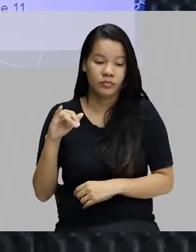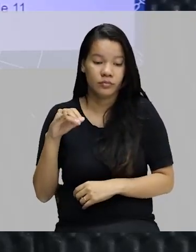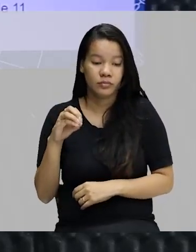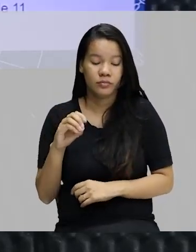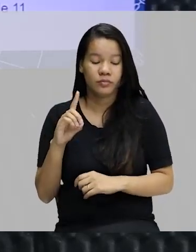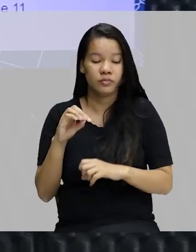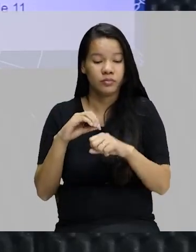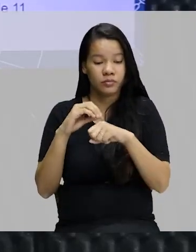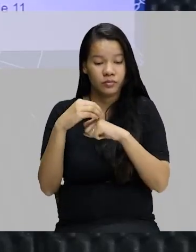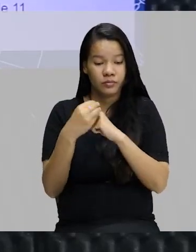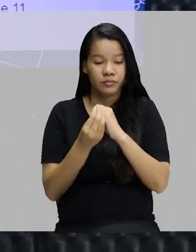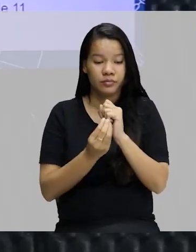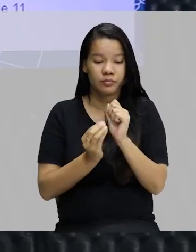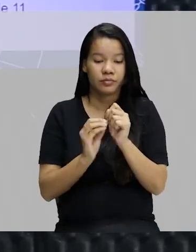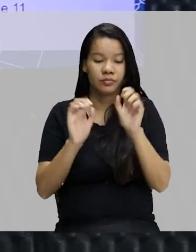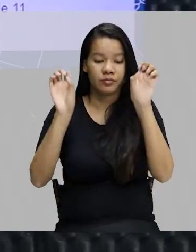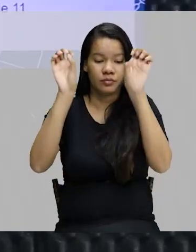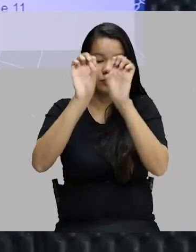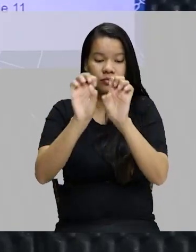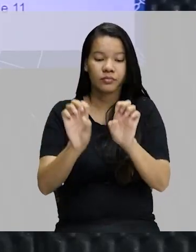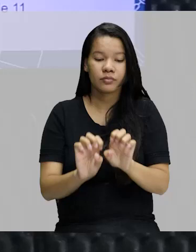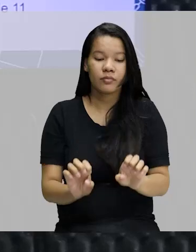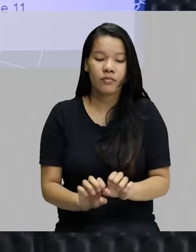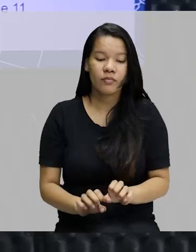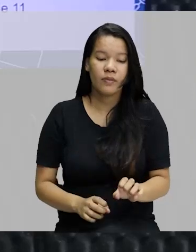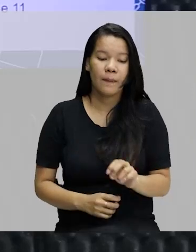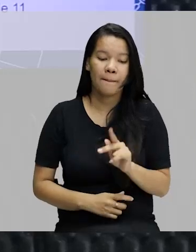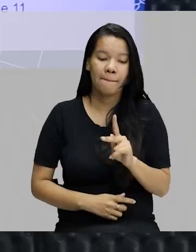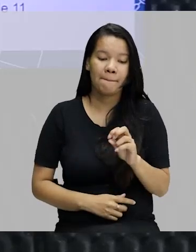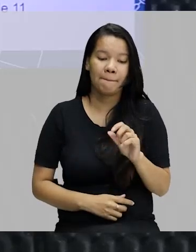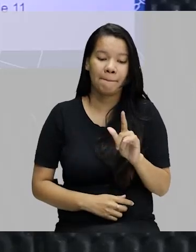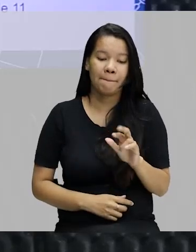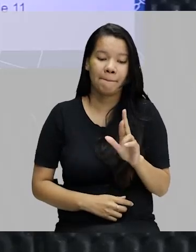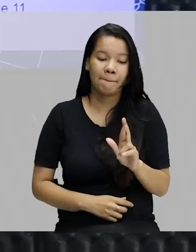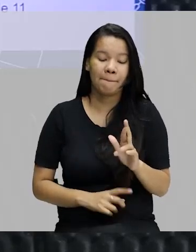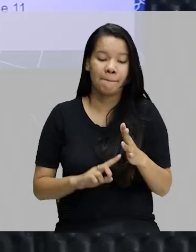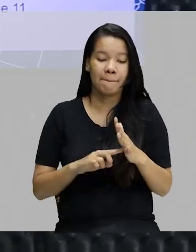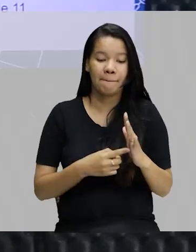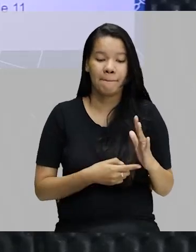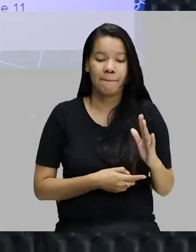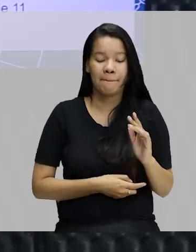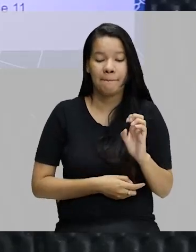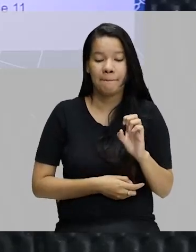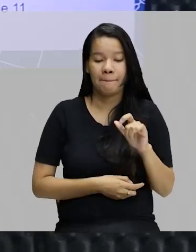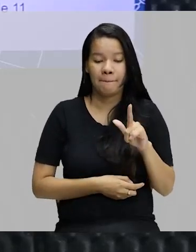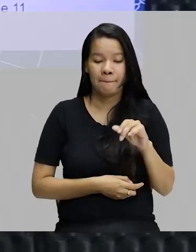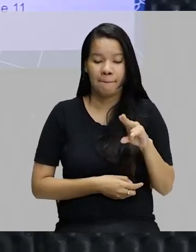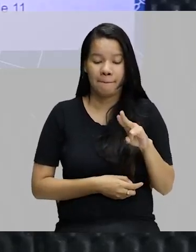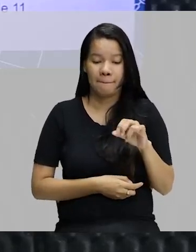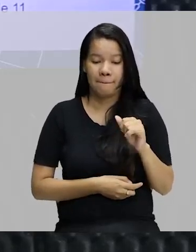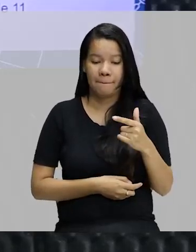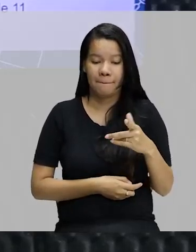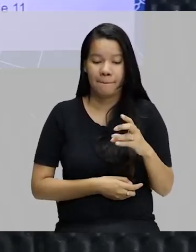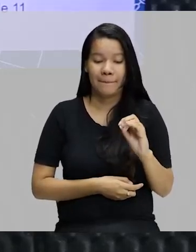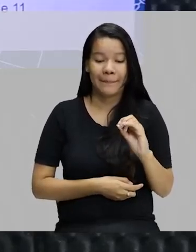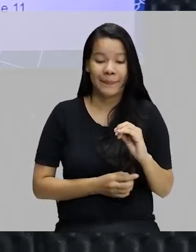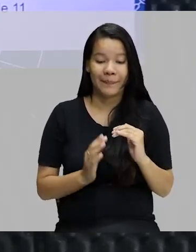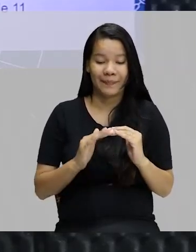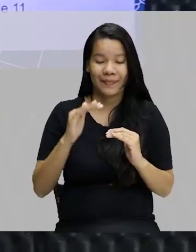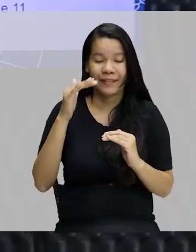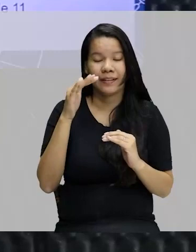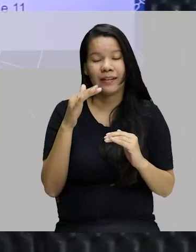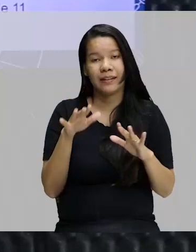uma estrutura polar, o seu ponto de ebulição é um ponto de ebulição alto e